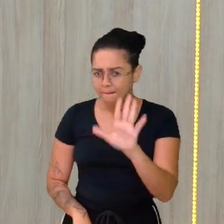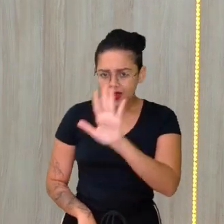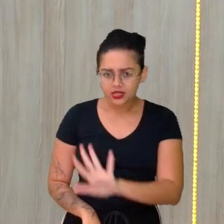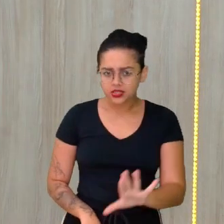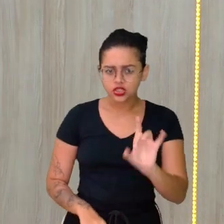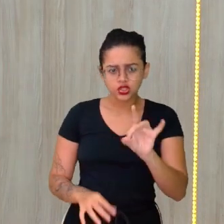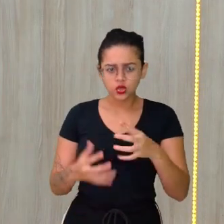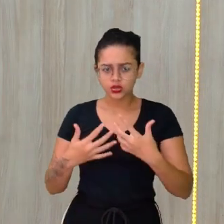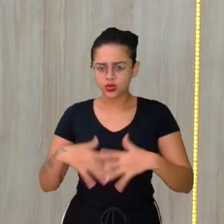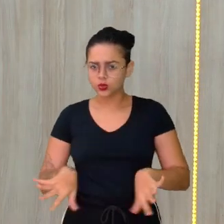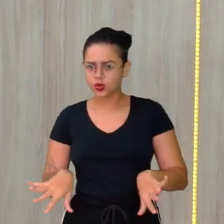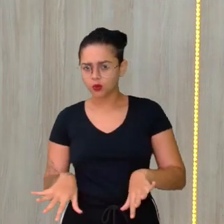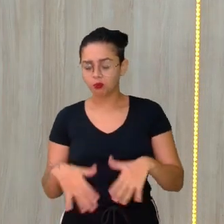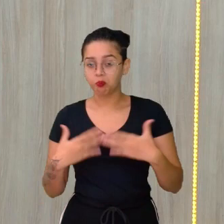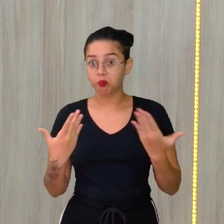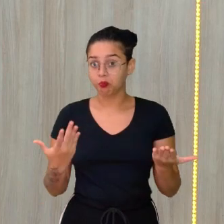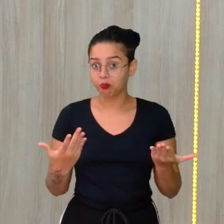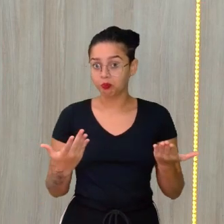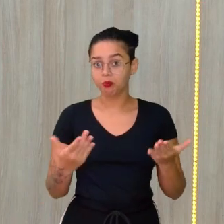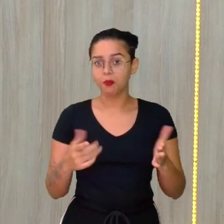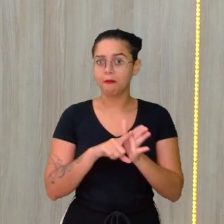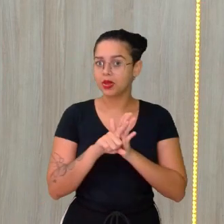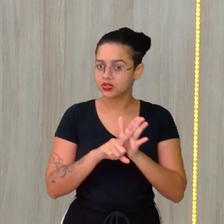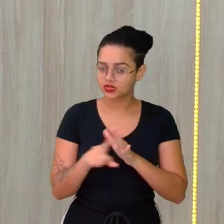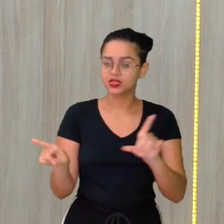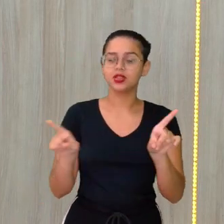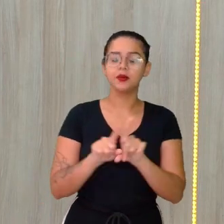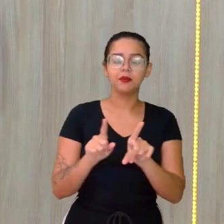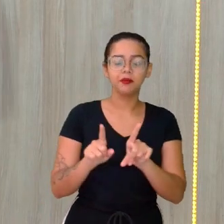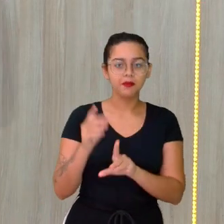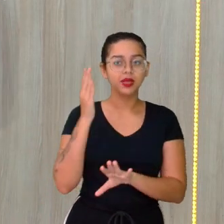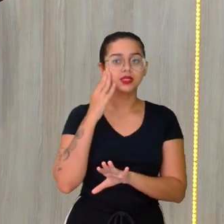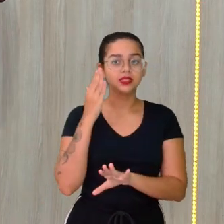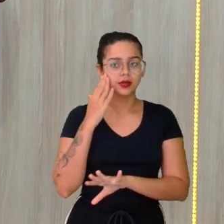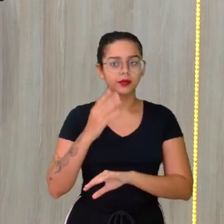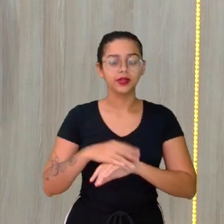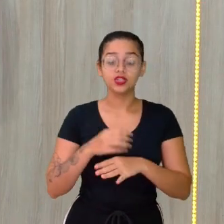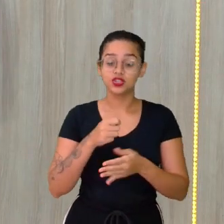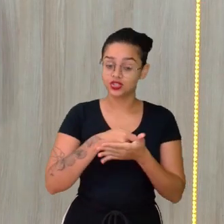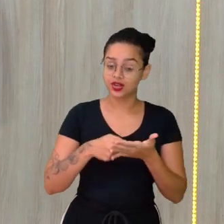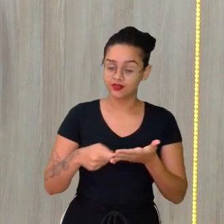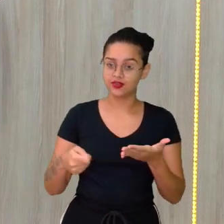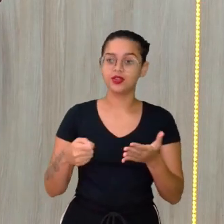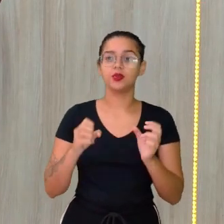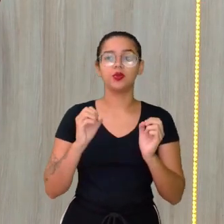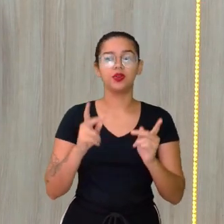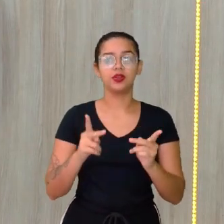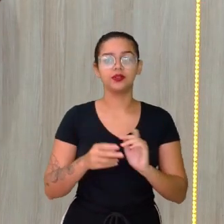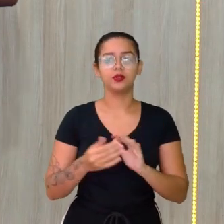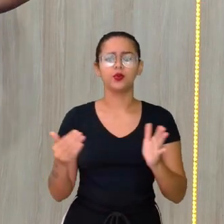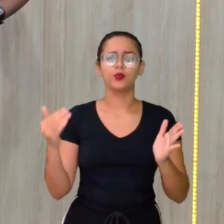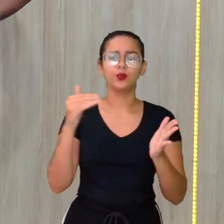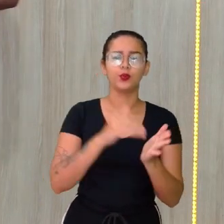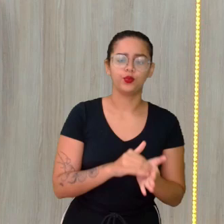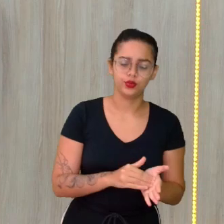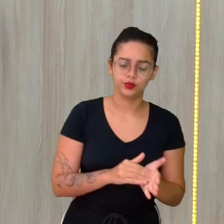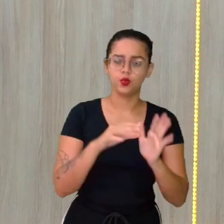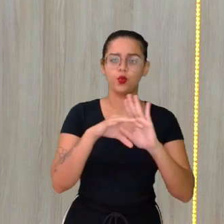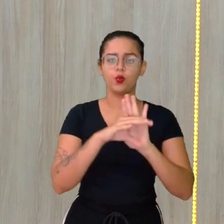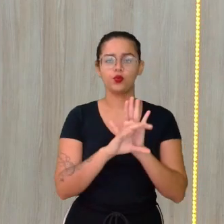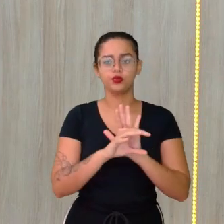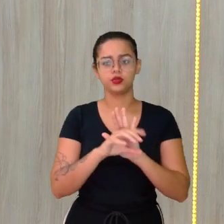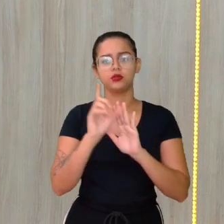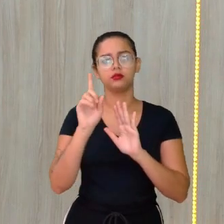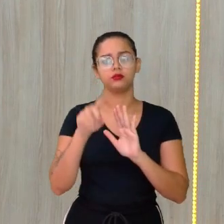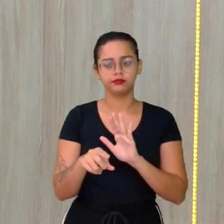paisagem é só natural? Pesquisa também para dar uma... Vai escrevendo no caderno. E o último conceito, esse aí é